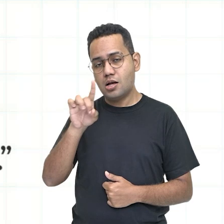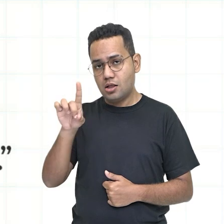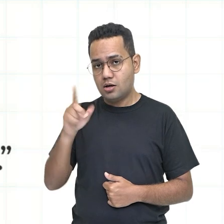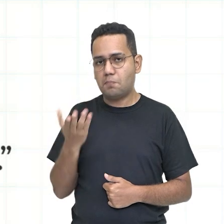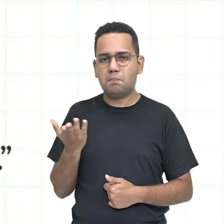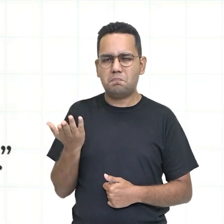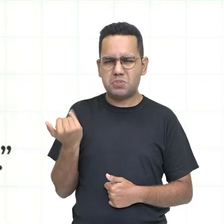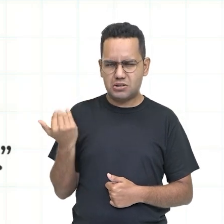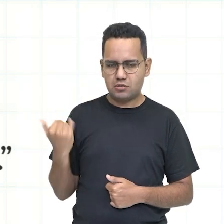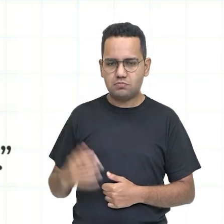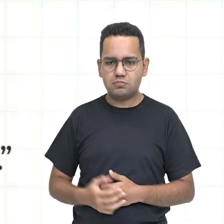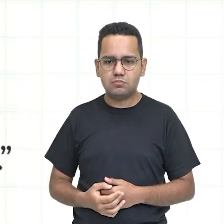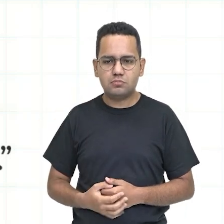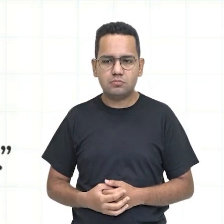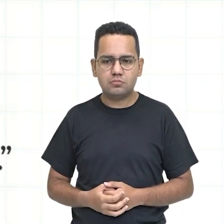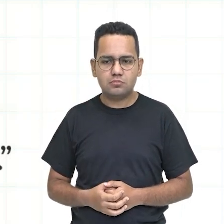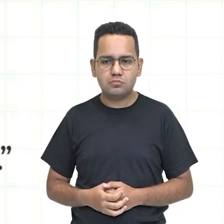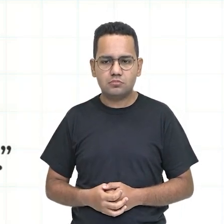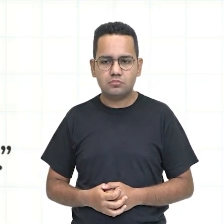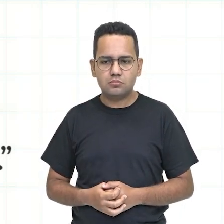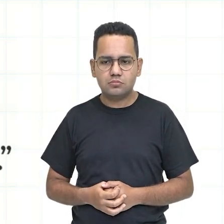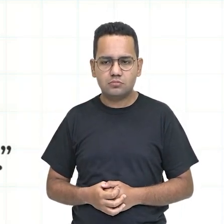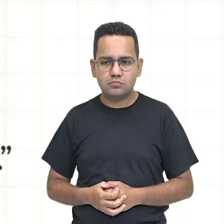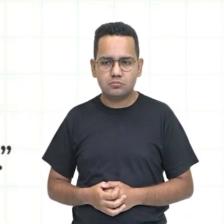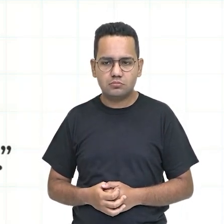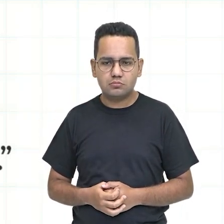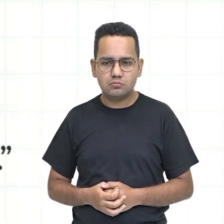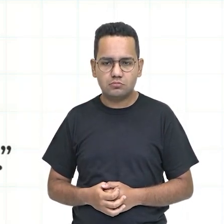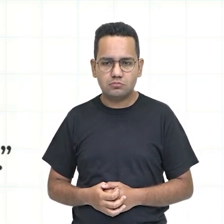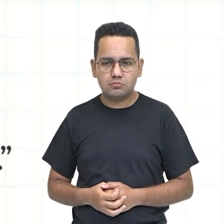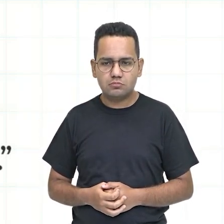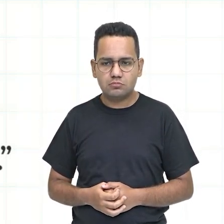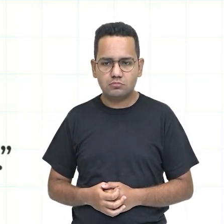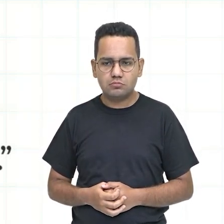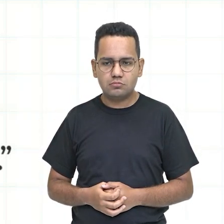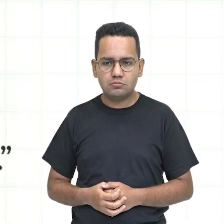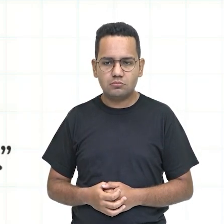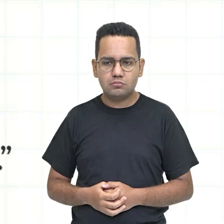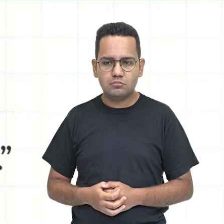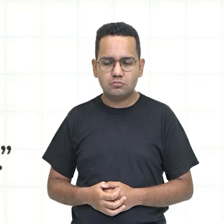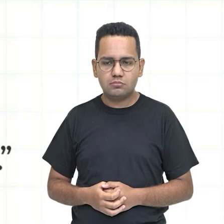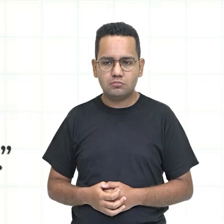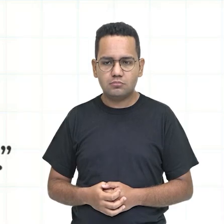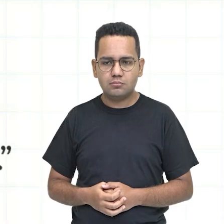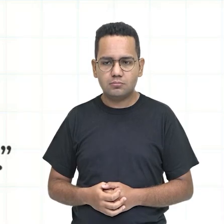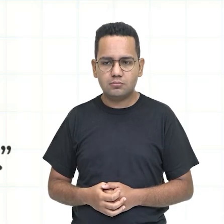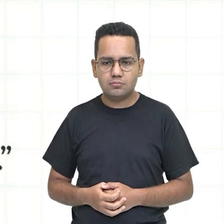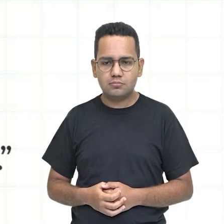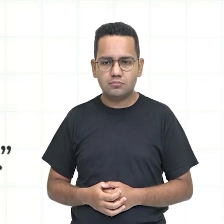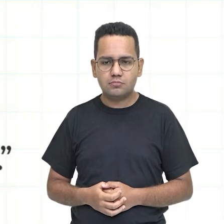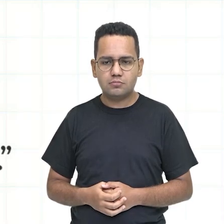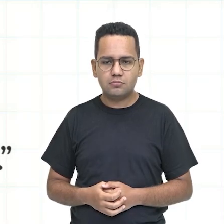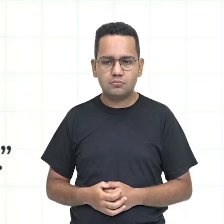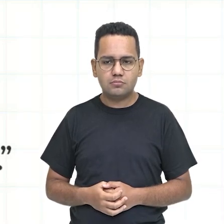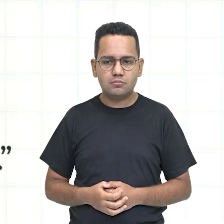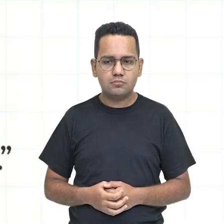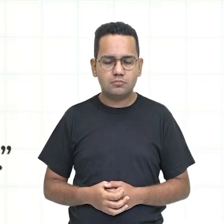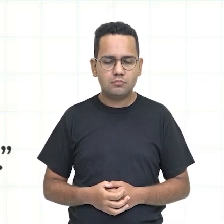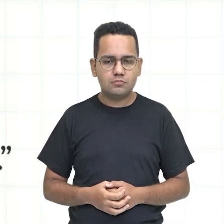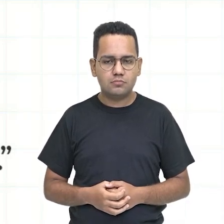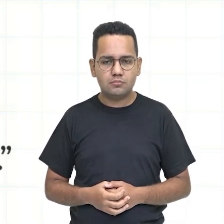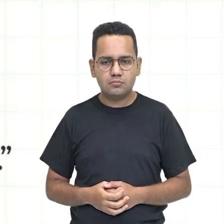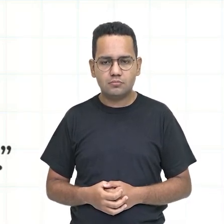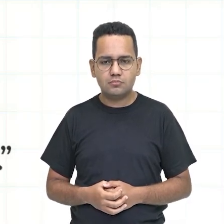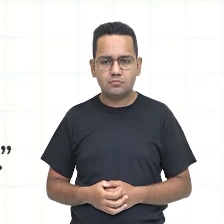ele aprendeu a fazer o quê? To make sushi. E aí começa a próxima frase, however, traveling can